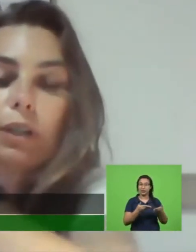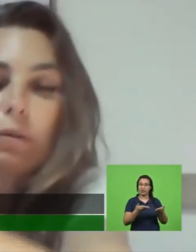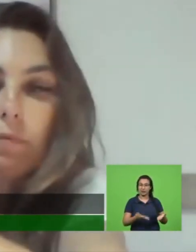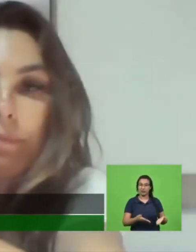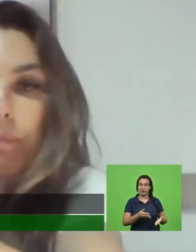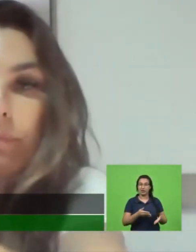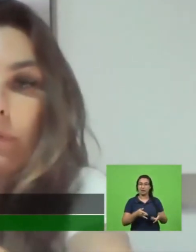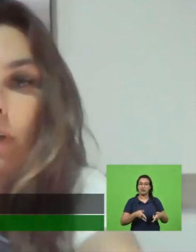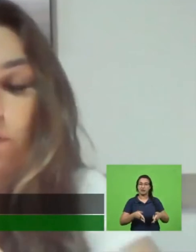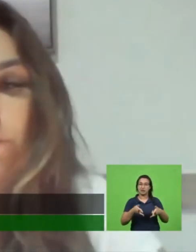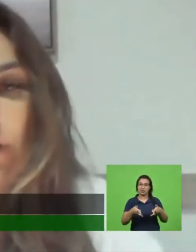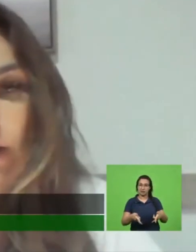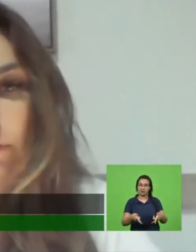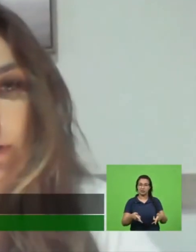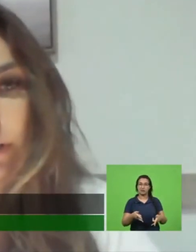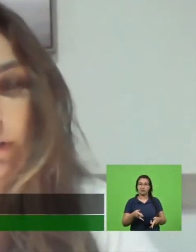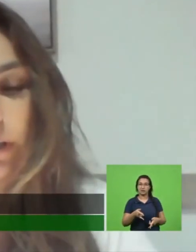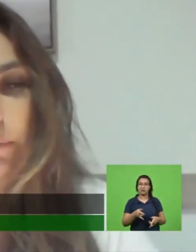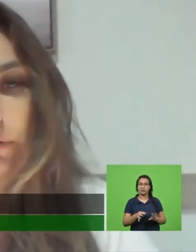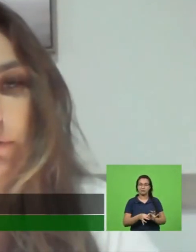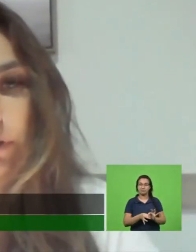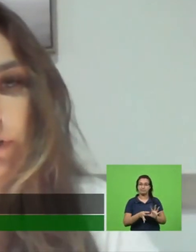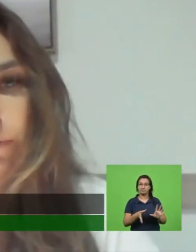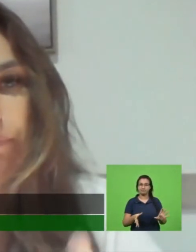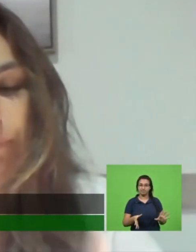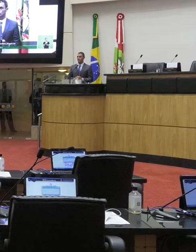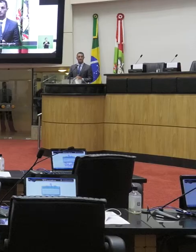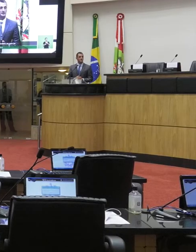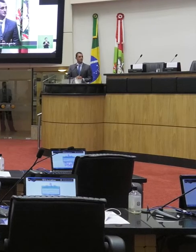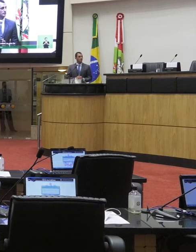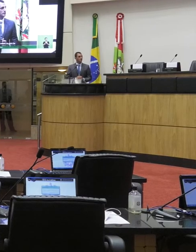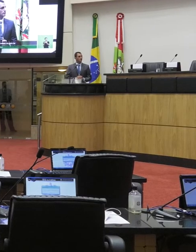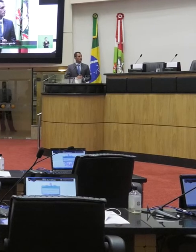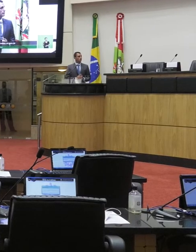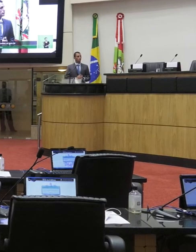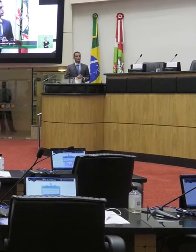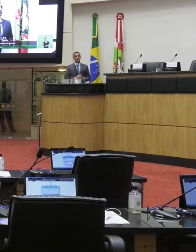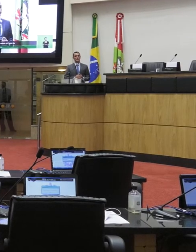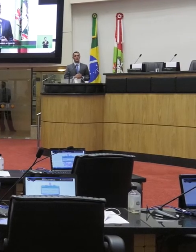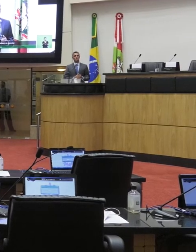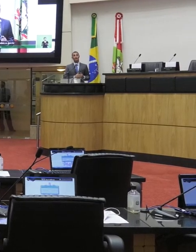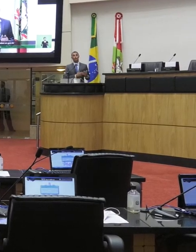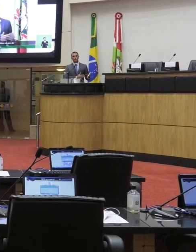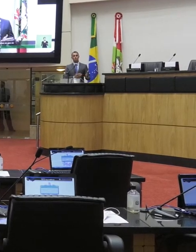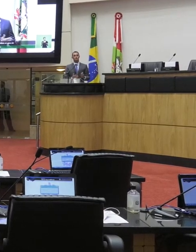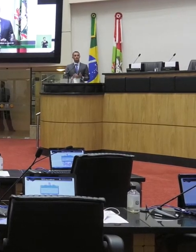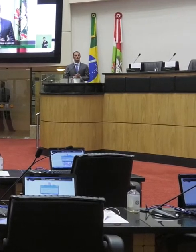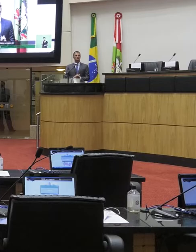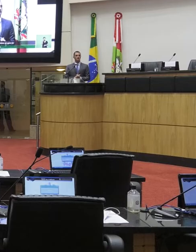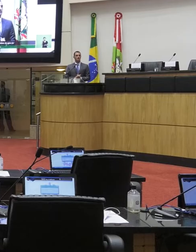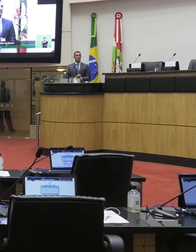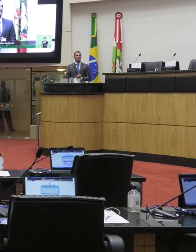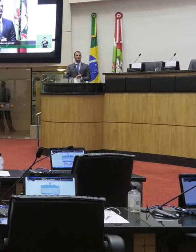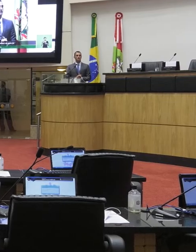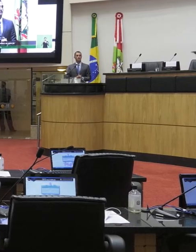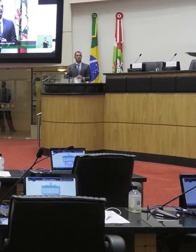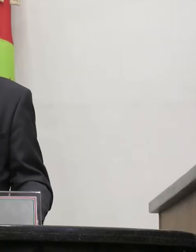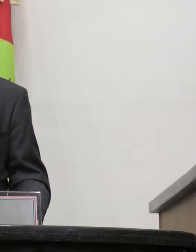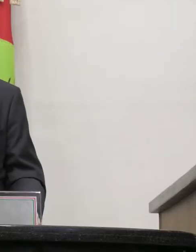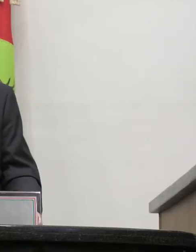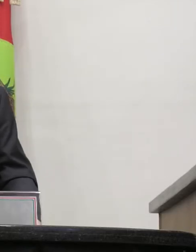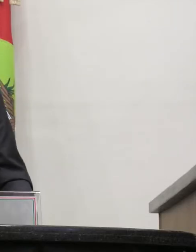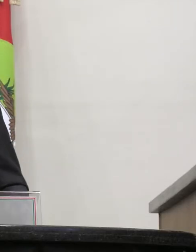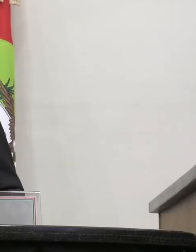e hoje a união não aparece o credenciamento o outro projeto de lei aprovado é o que assegura o